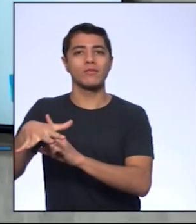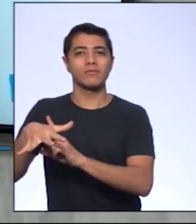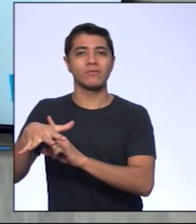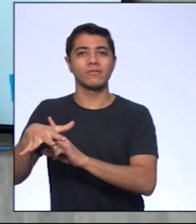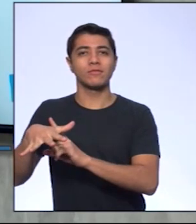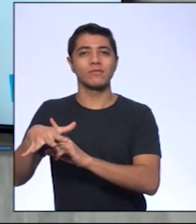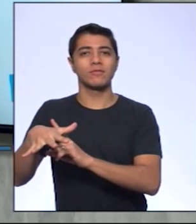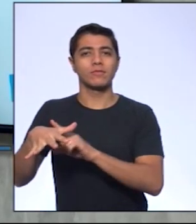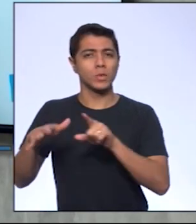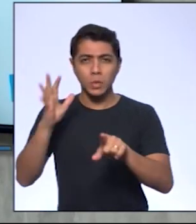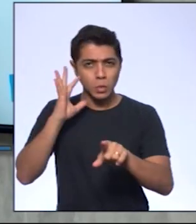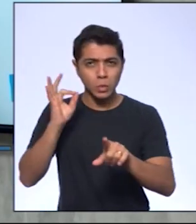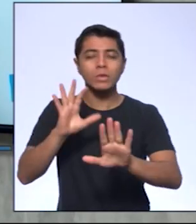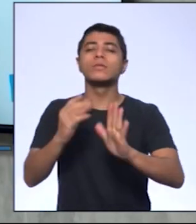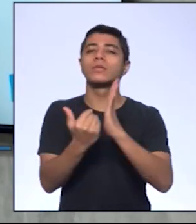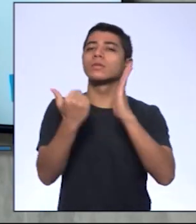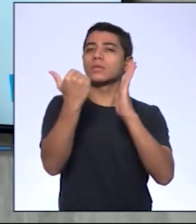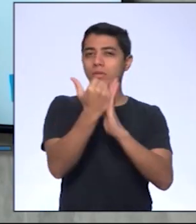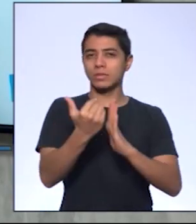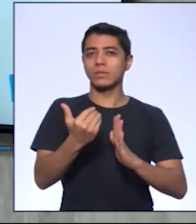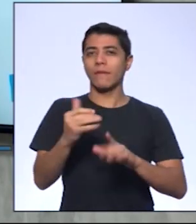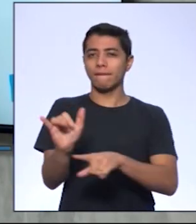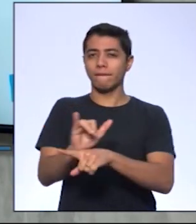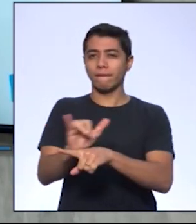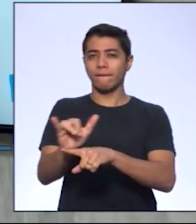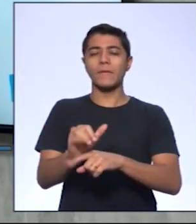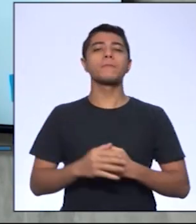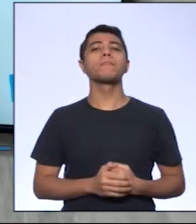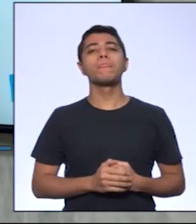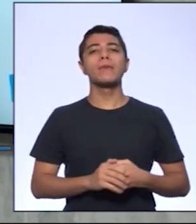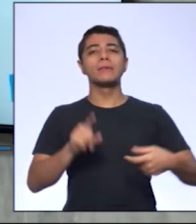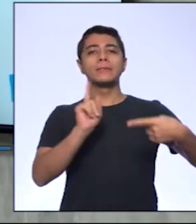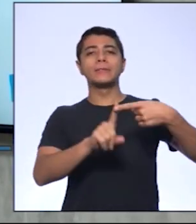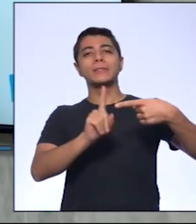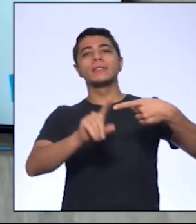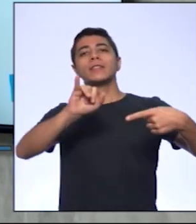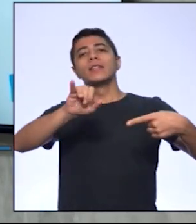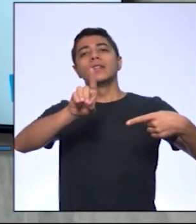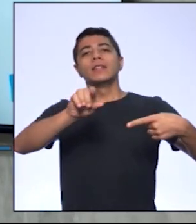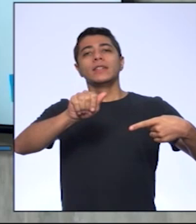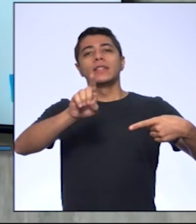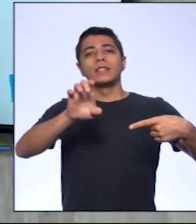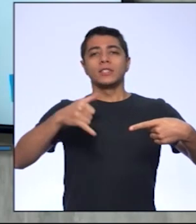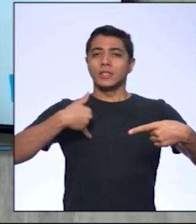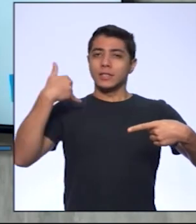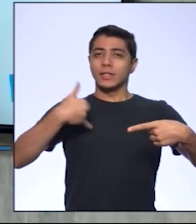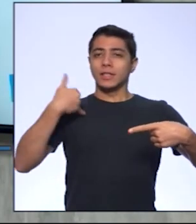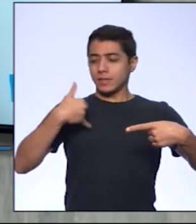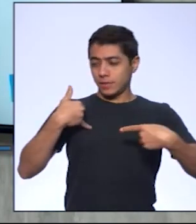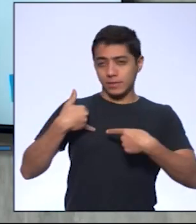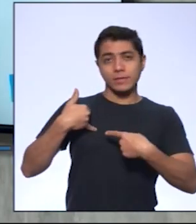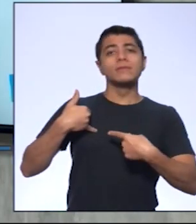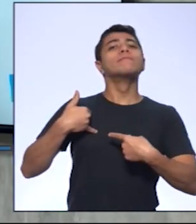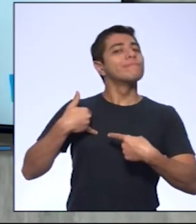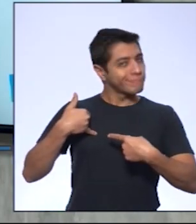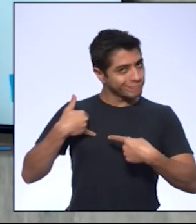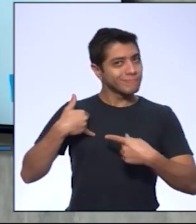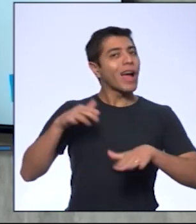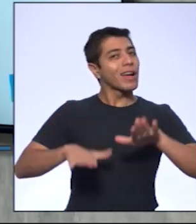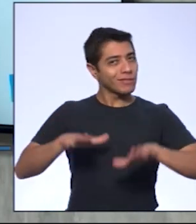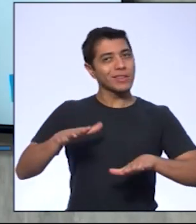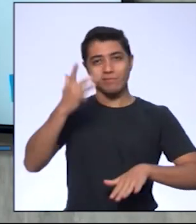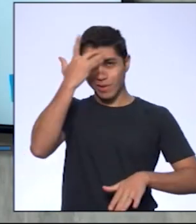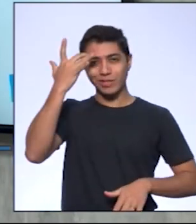atenção. Quando eu digo que a idade determina a fala, é que nós temos expectativas em relação à